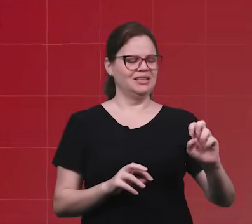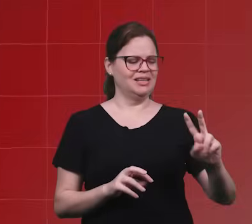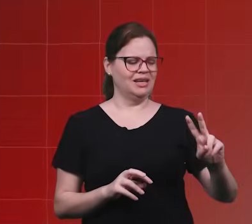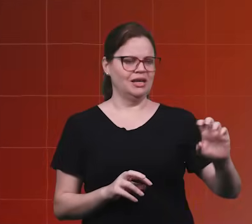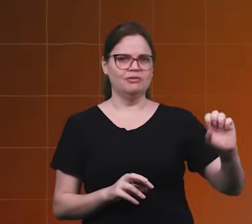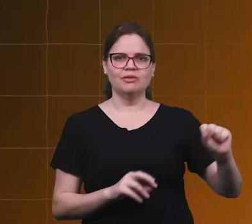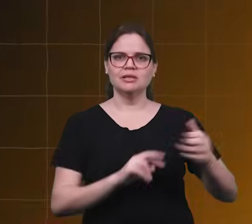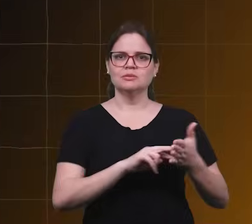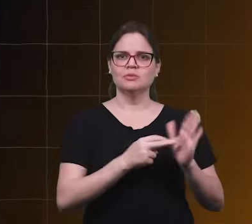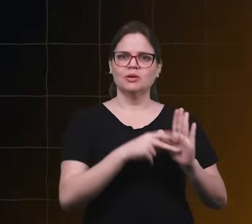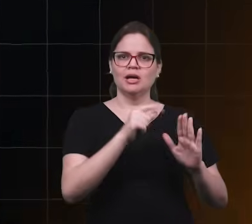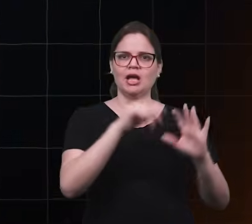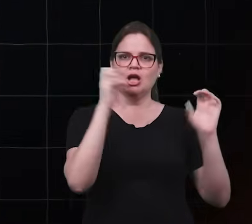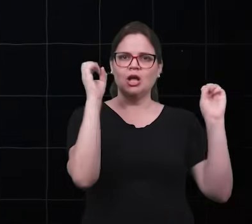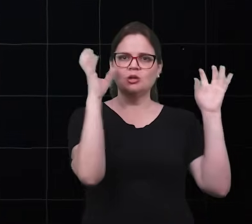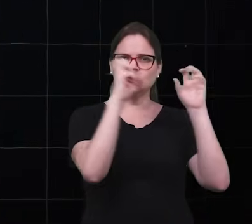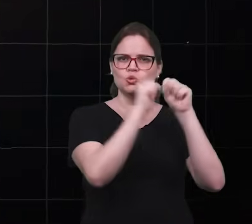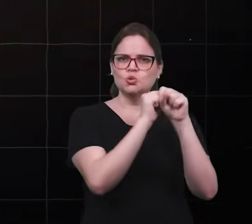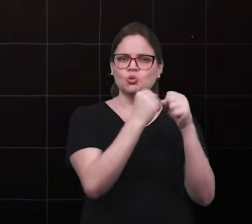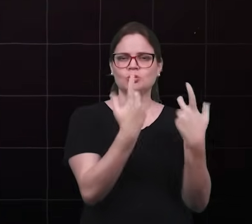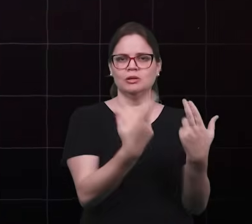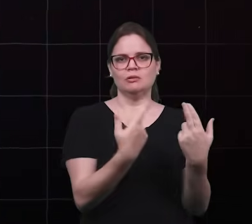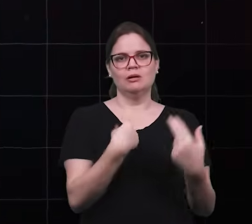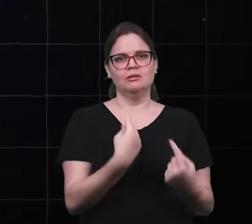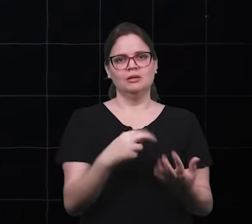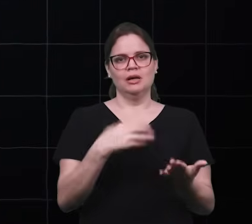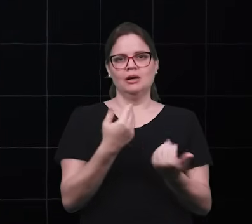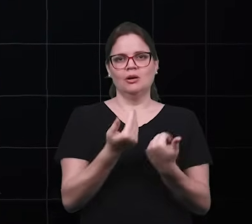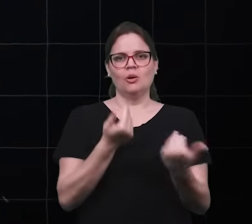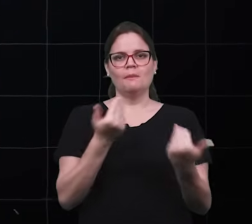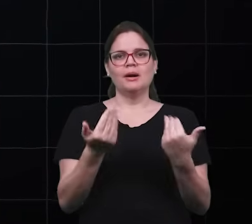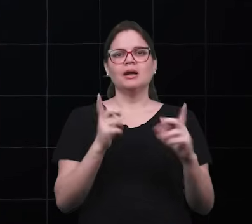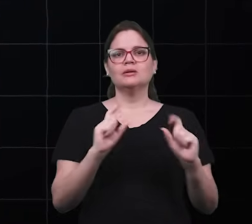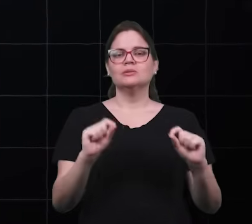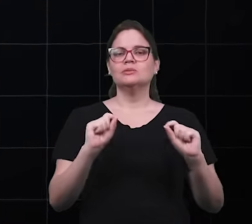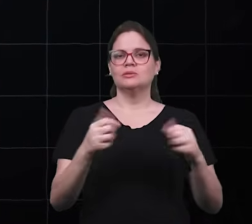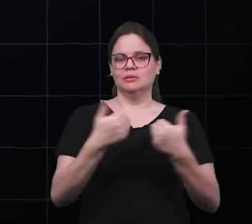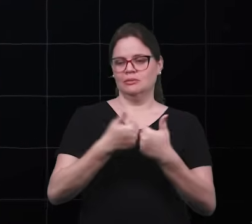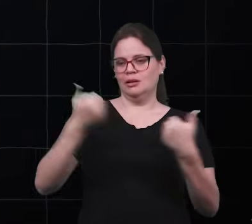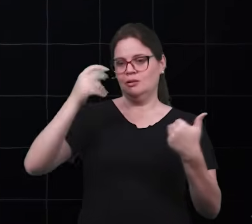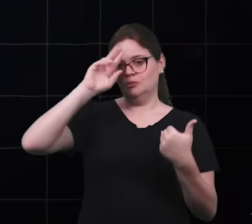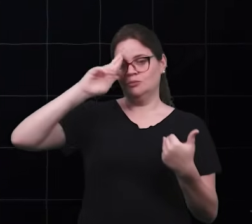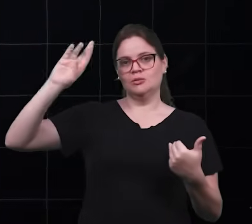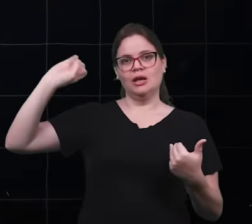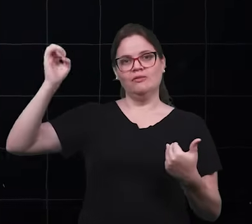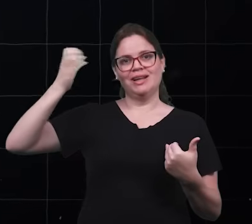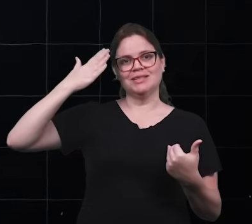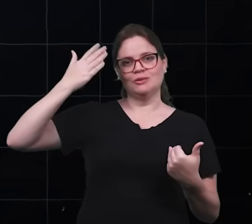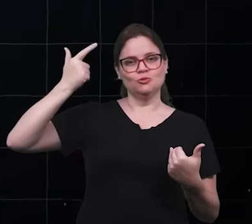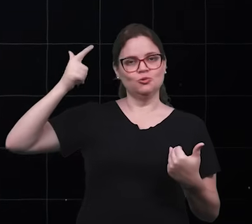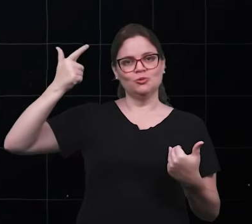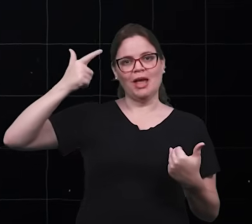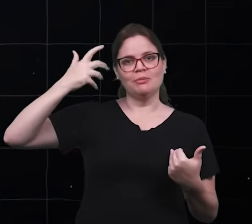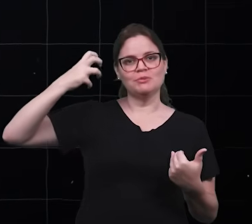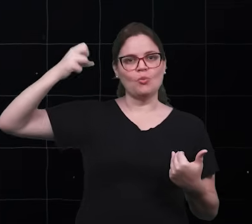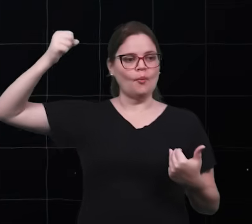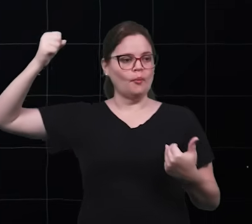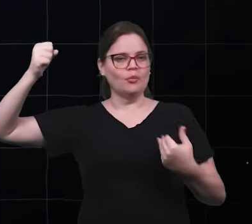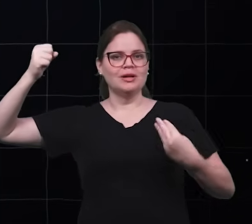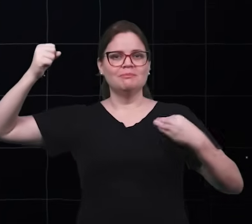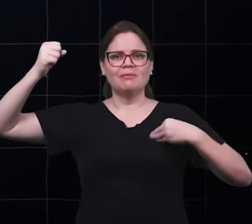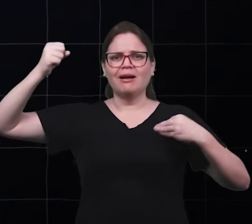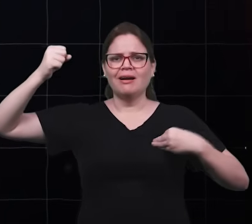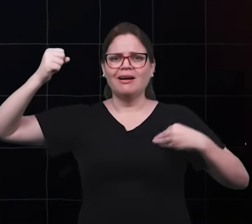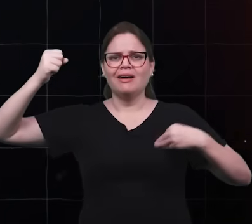sem luz, de um homem sem viver, às vezes, a revelação que vem do Senhor. Mas a igreja,